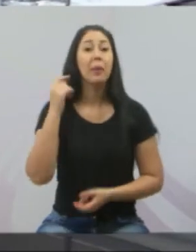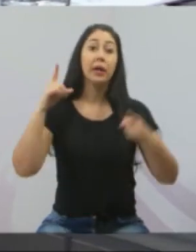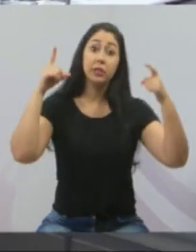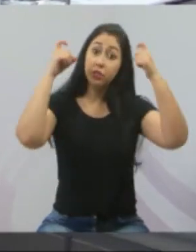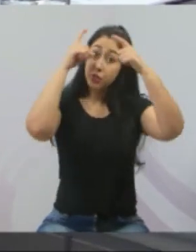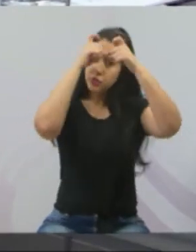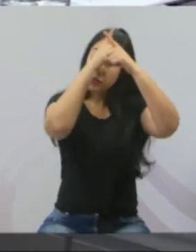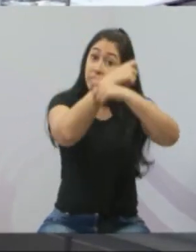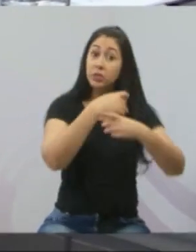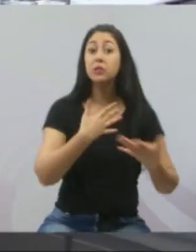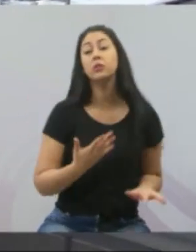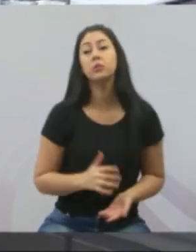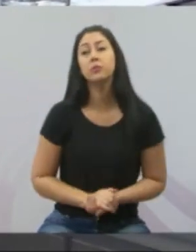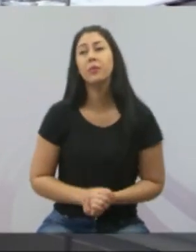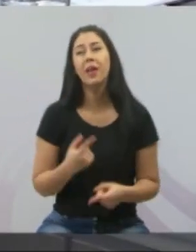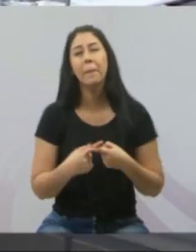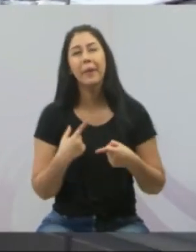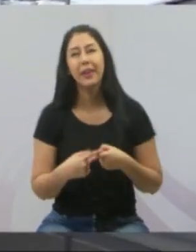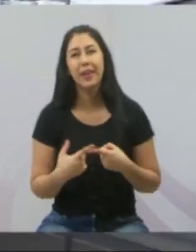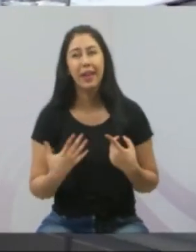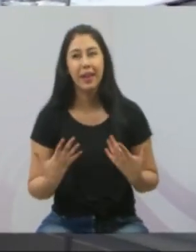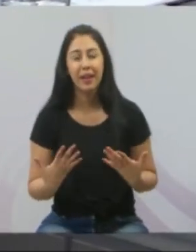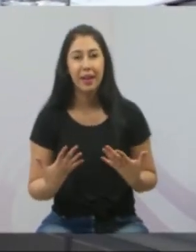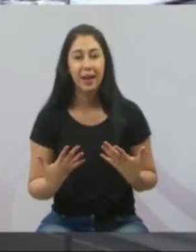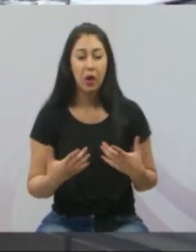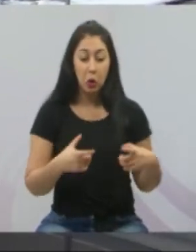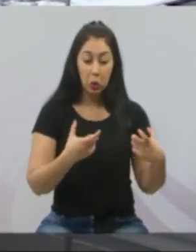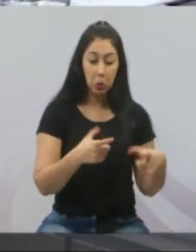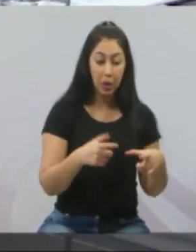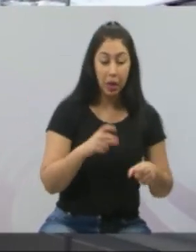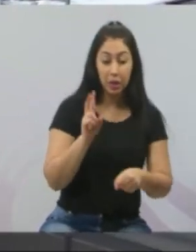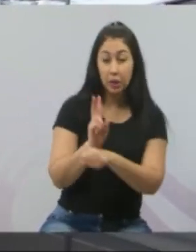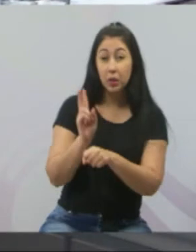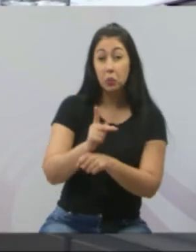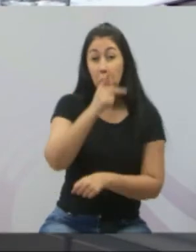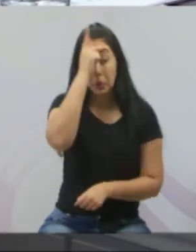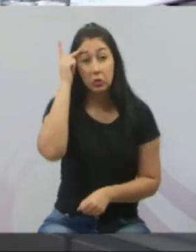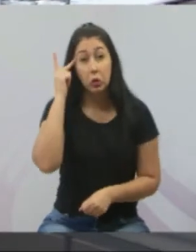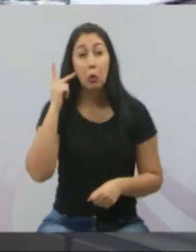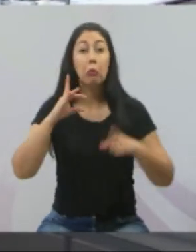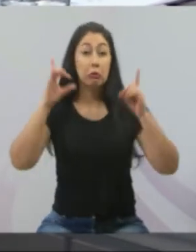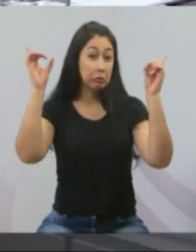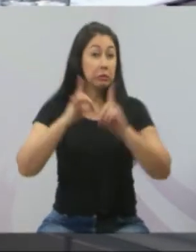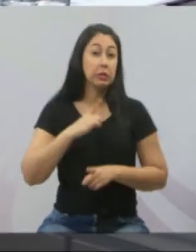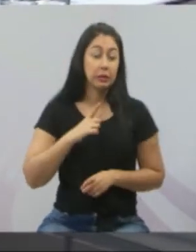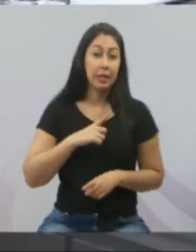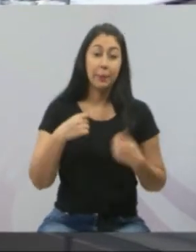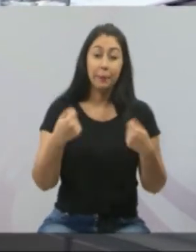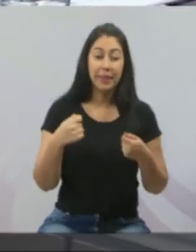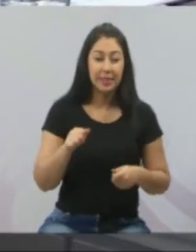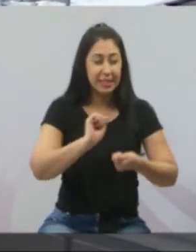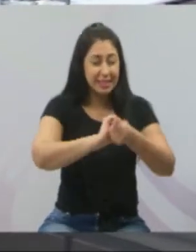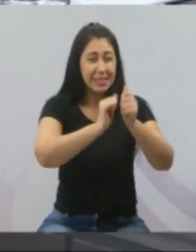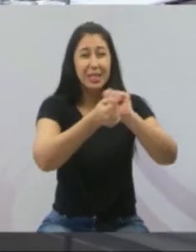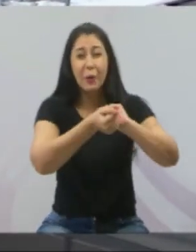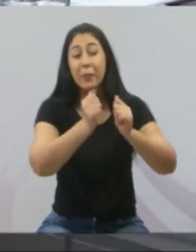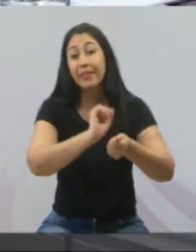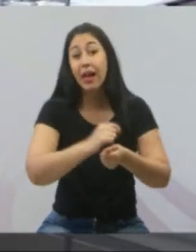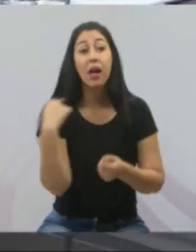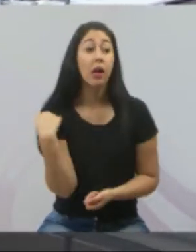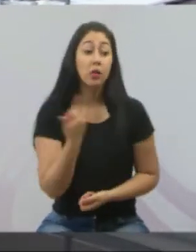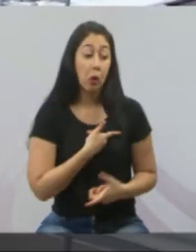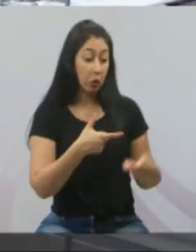manutenção da sinalização de solo, ali na lateral da Via Dutra, na altura ali do Rio Abaixo, que a Via Dutra, através da